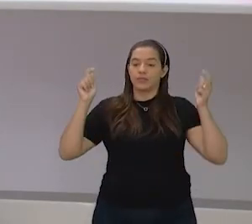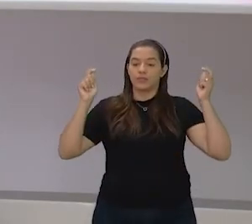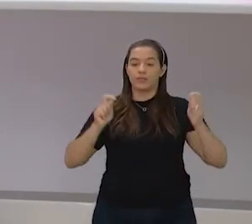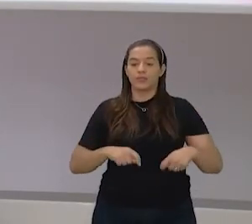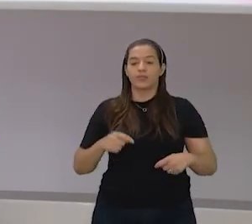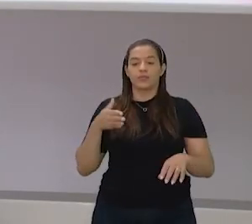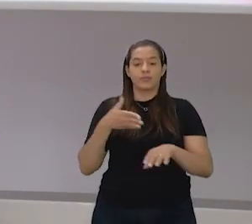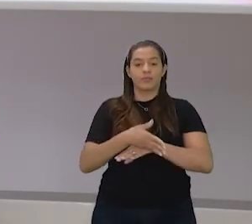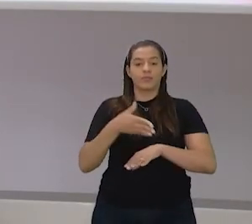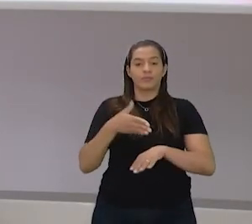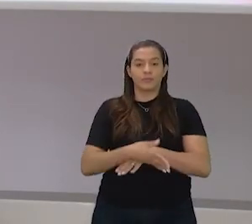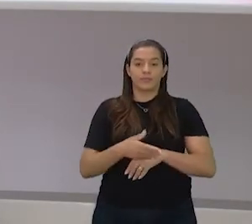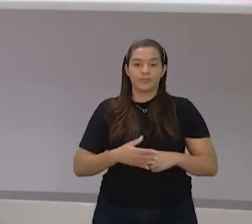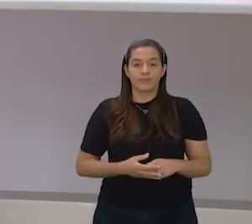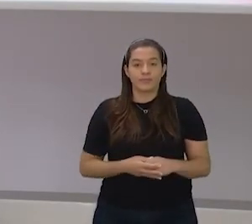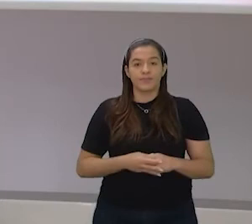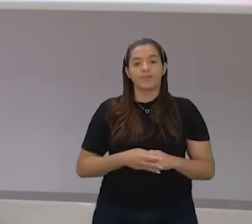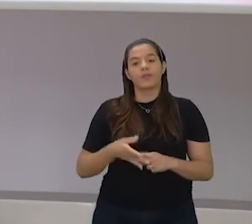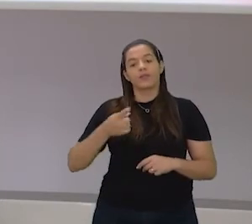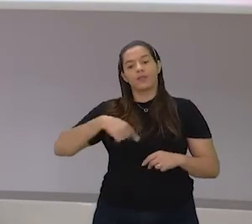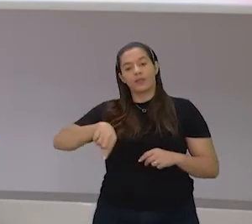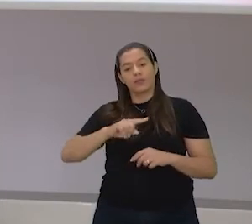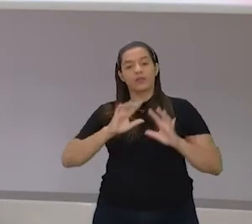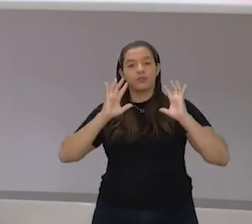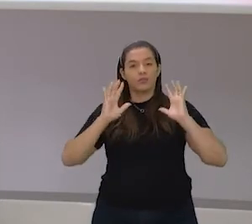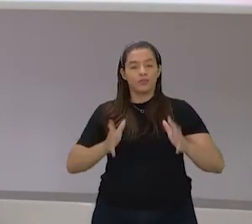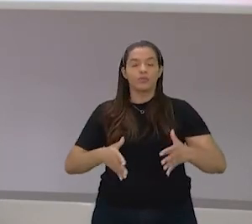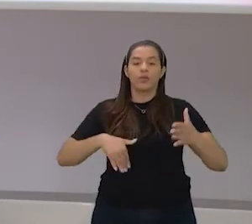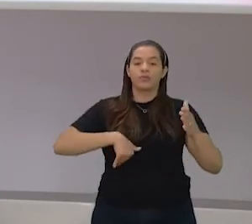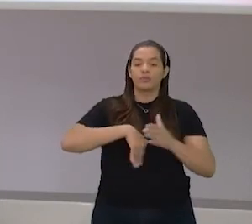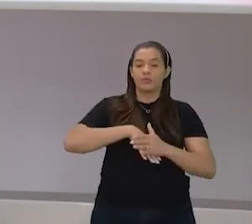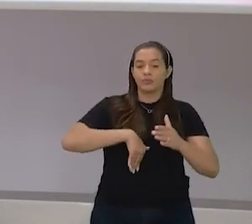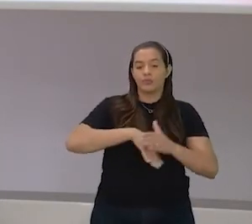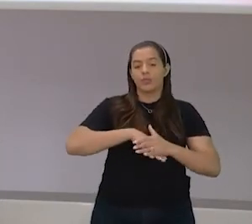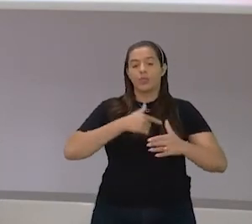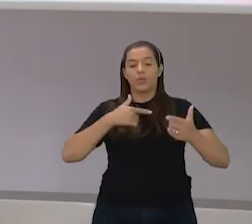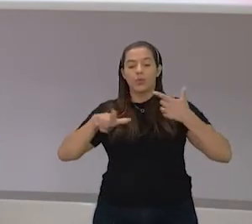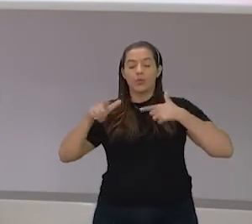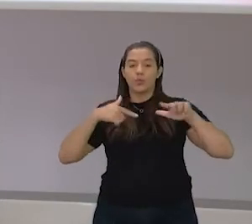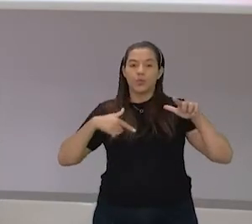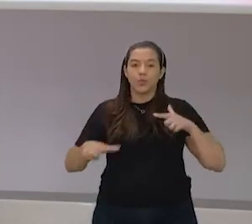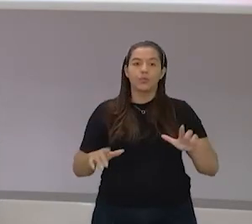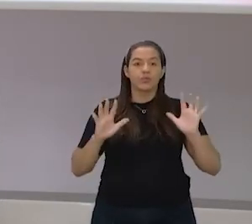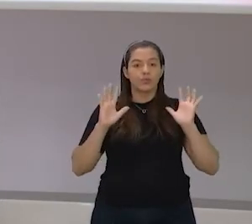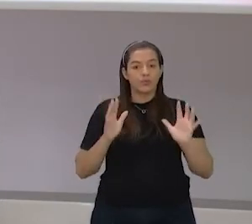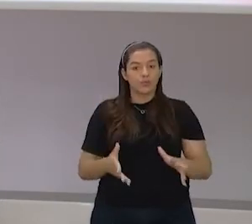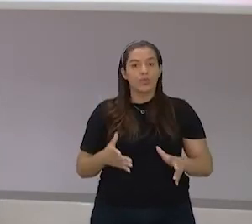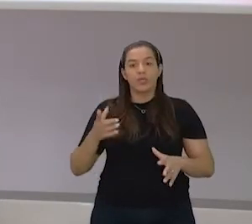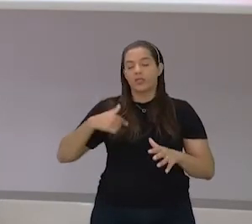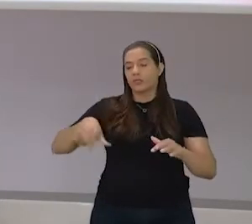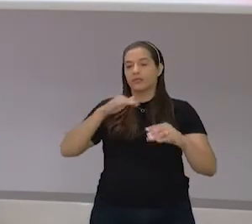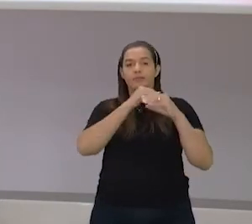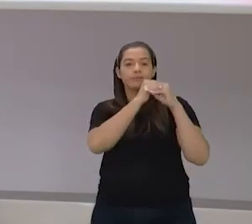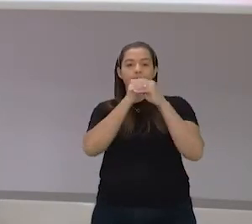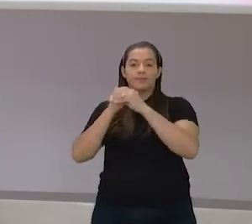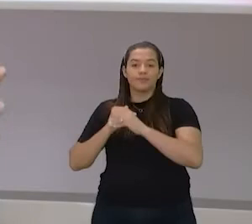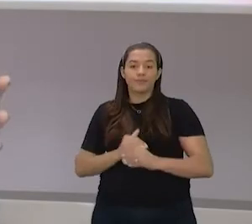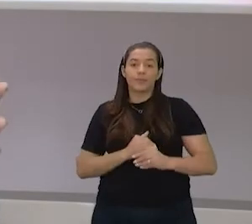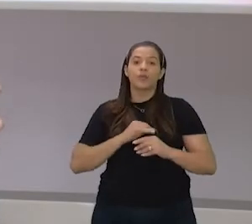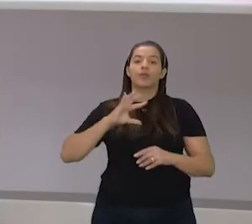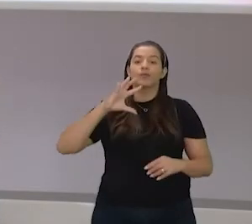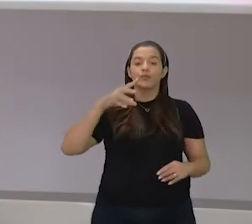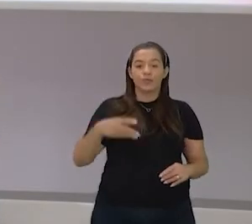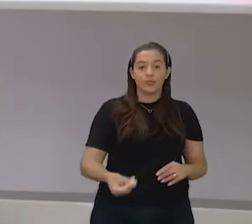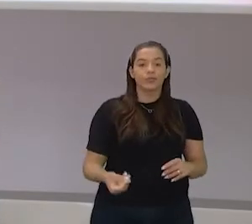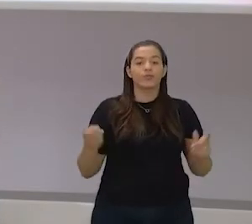aí de participar, que é o que aconteceu com o futebol de 5 que a gente deu, todo mundo em igualdade. Então,